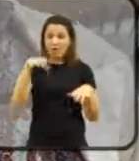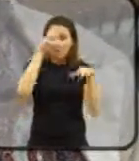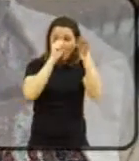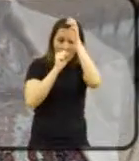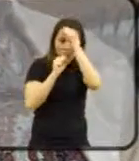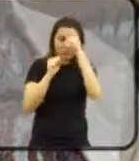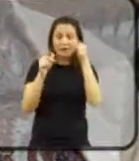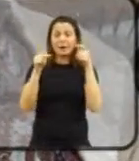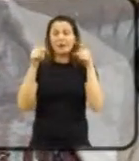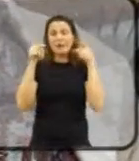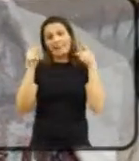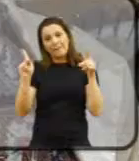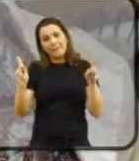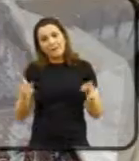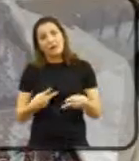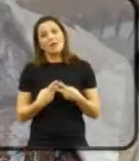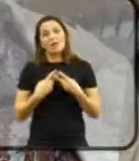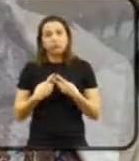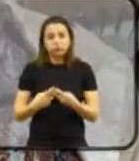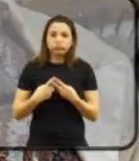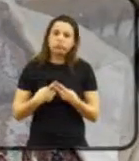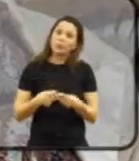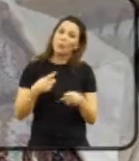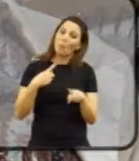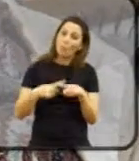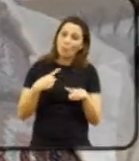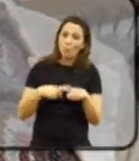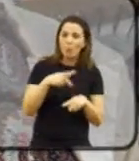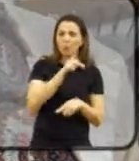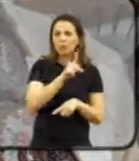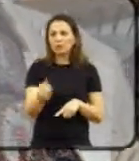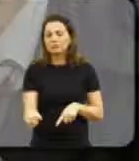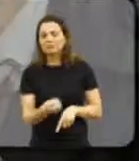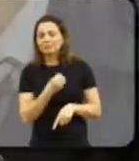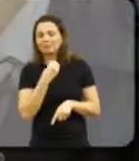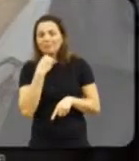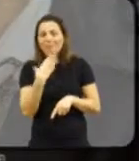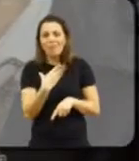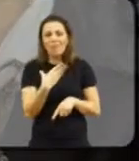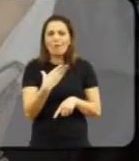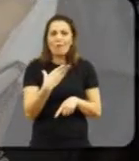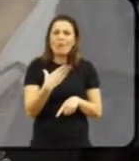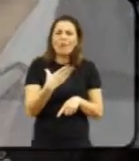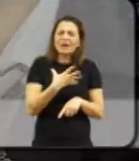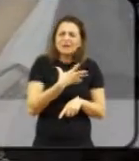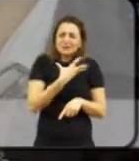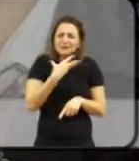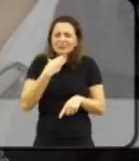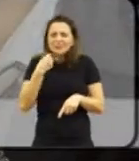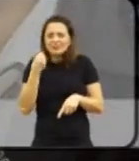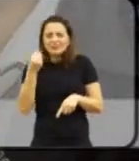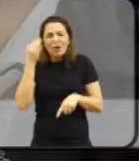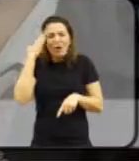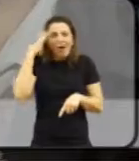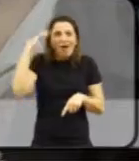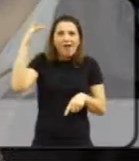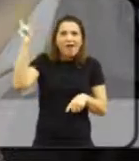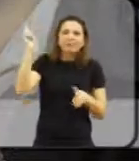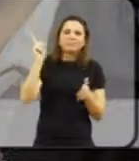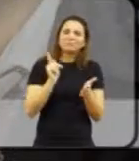adquirindo a paz, a paciência, porque o professor é muito bom, hein? Uma delícia, estou realizando um